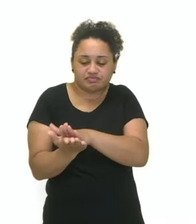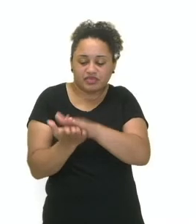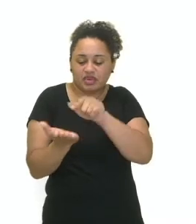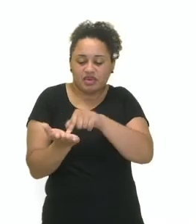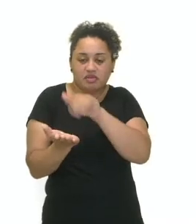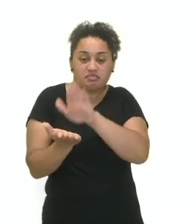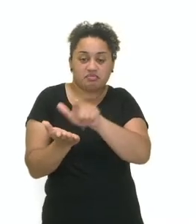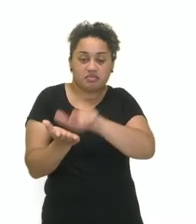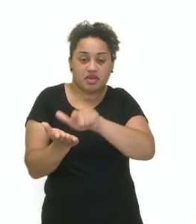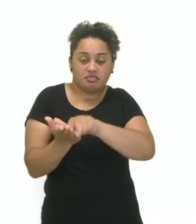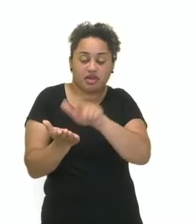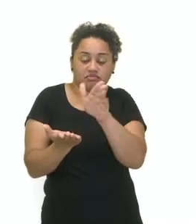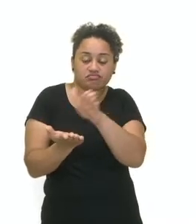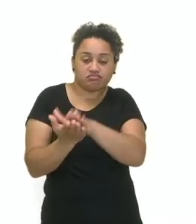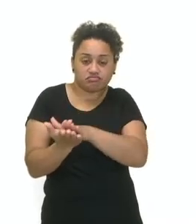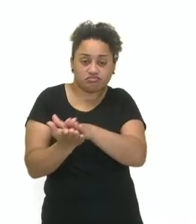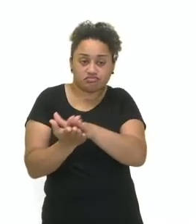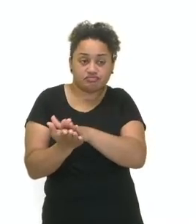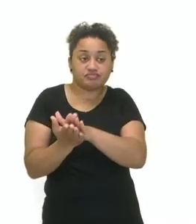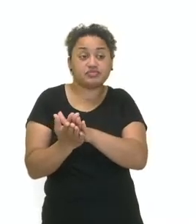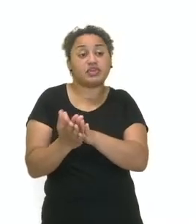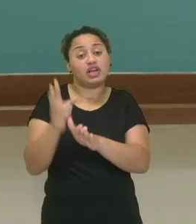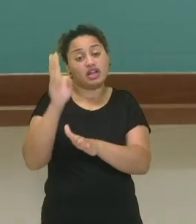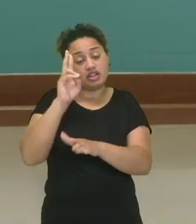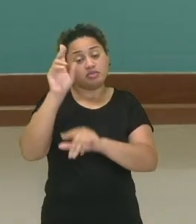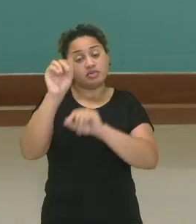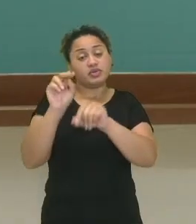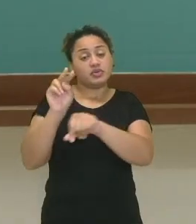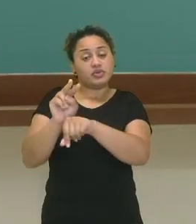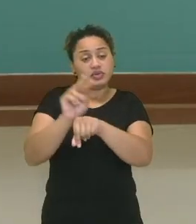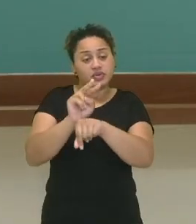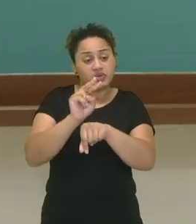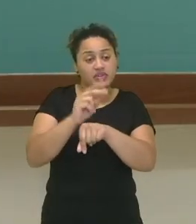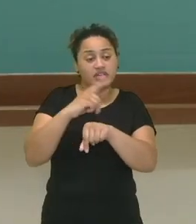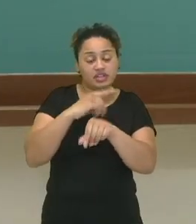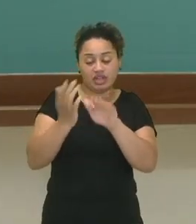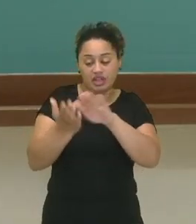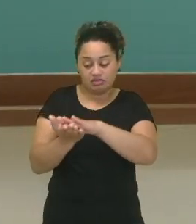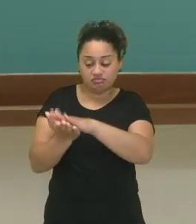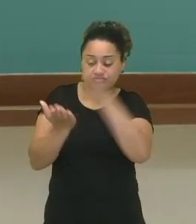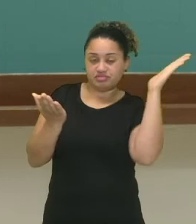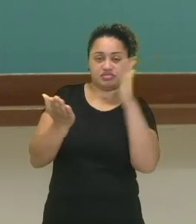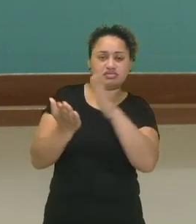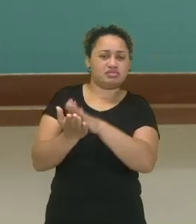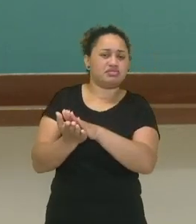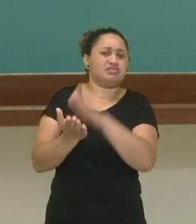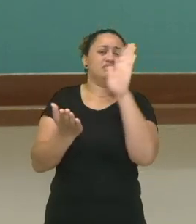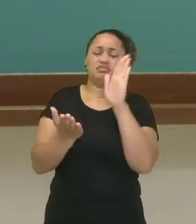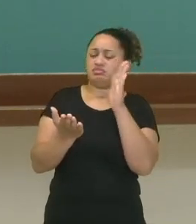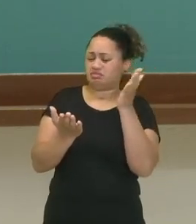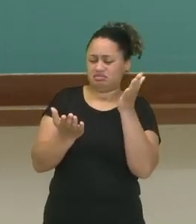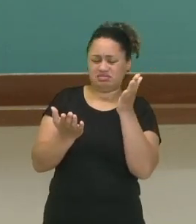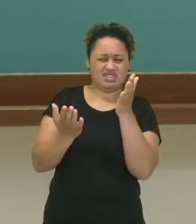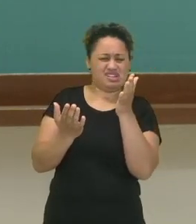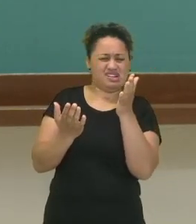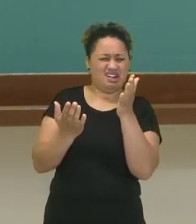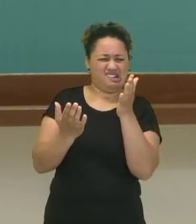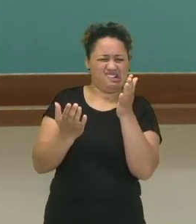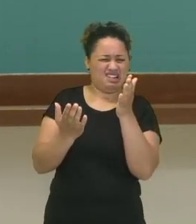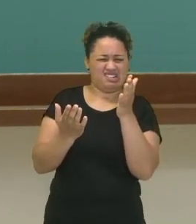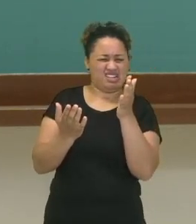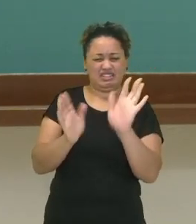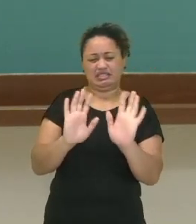firma ali no papel. Lembrando que o cuidado na hora de retirar, se você puxar de qualquer jeito vai ficar uma borradeira só,